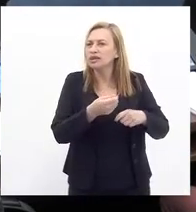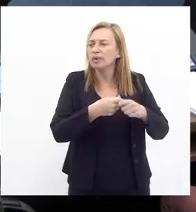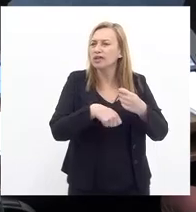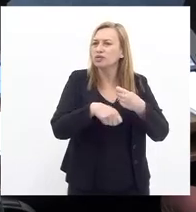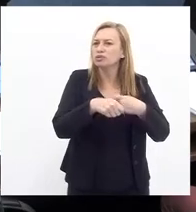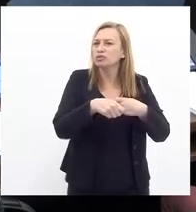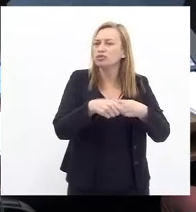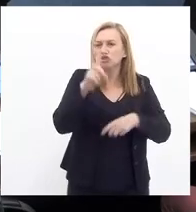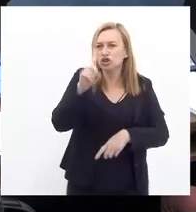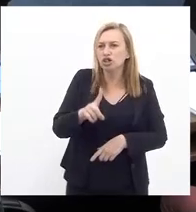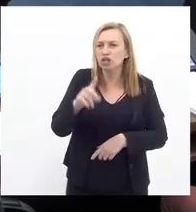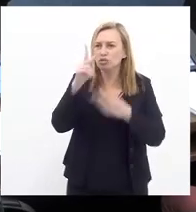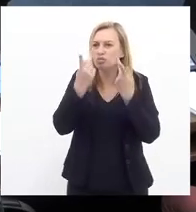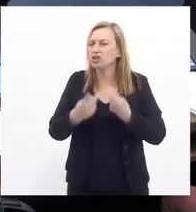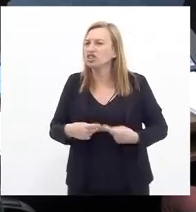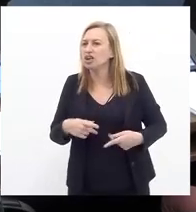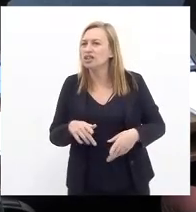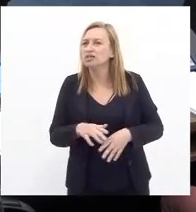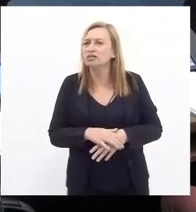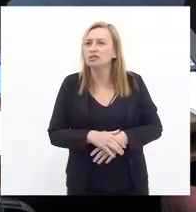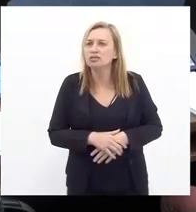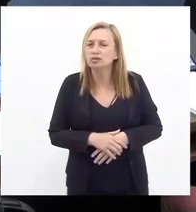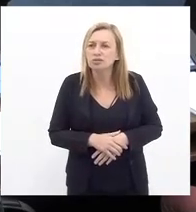eu que o